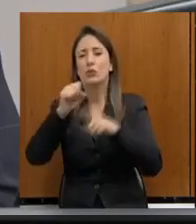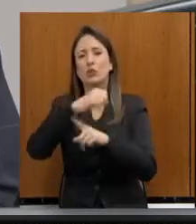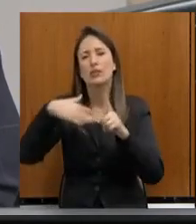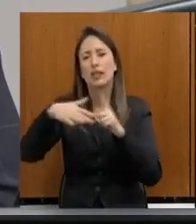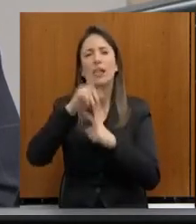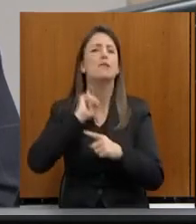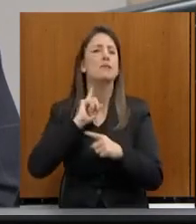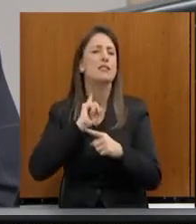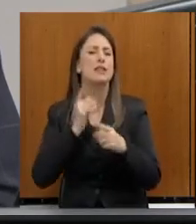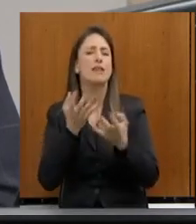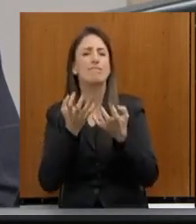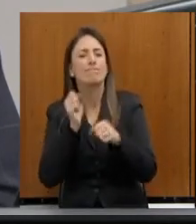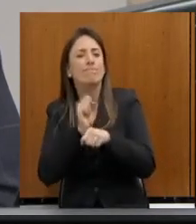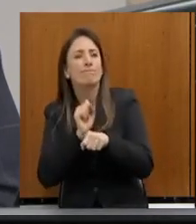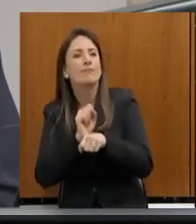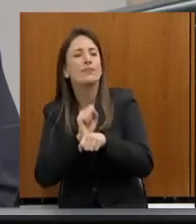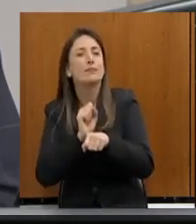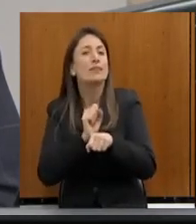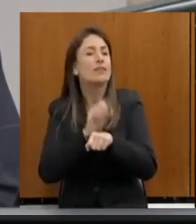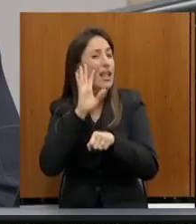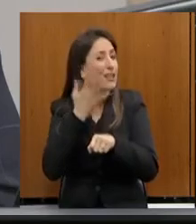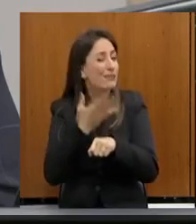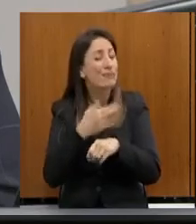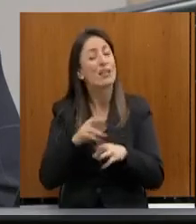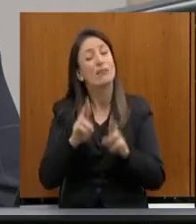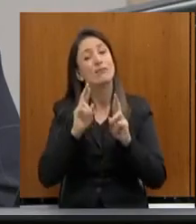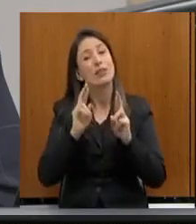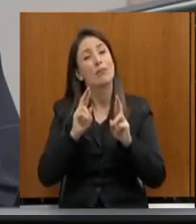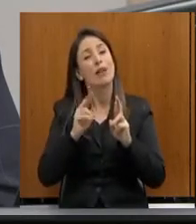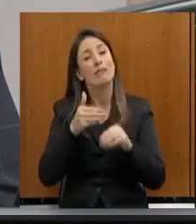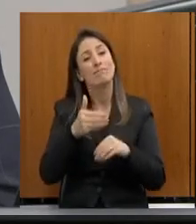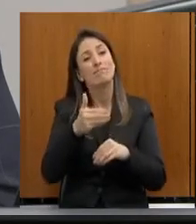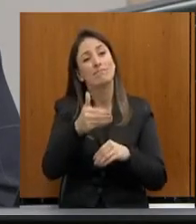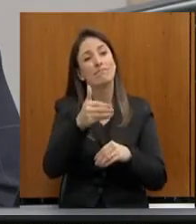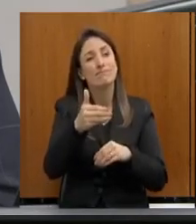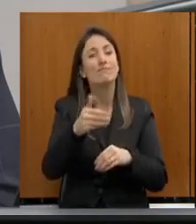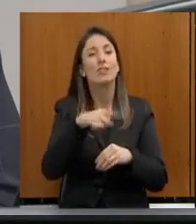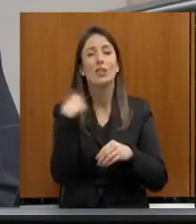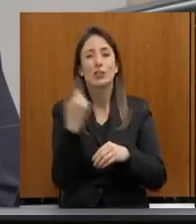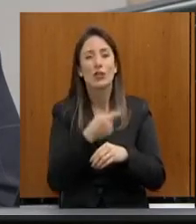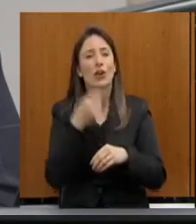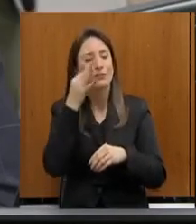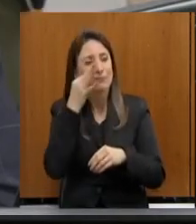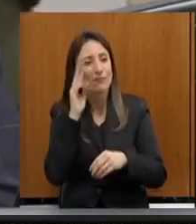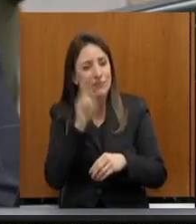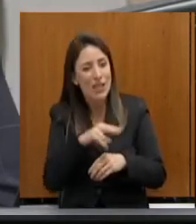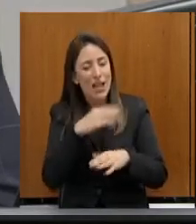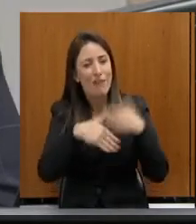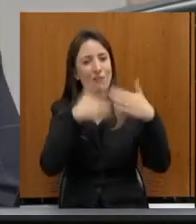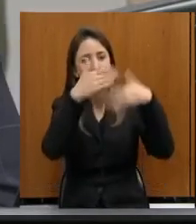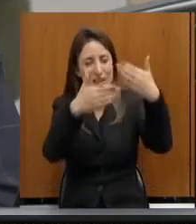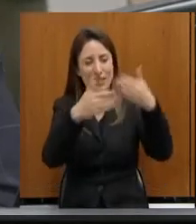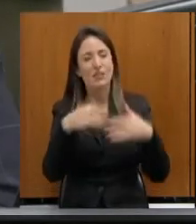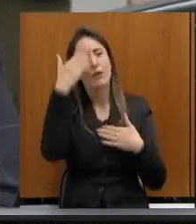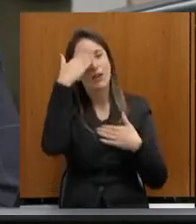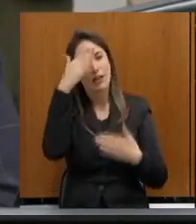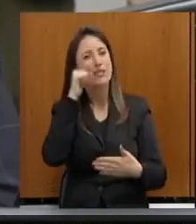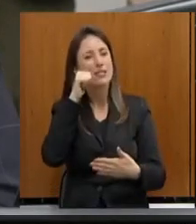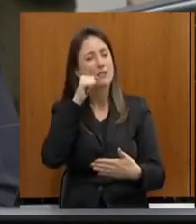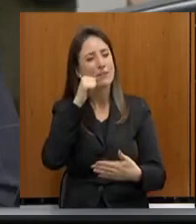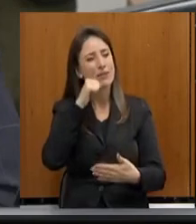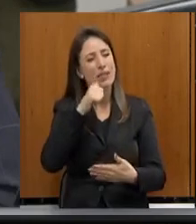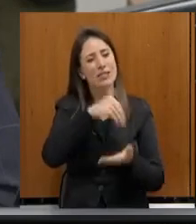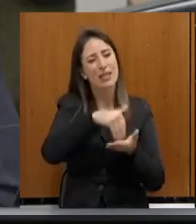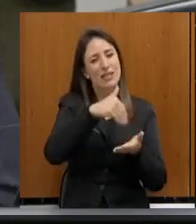nós possamos aqui brevemente relatar avanços significativos nessa área eu agradeço a presença da secretária